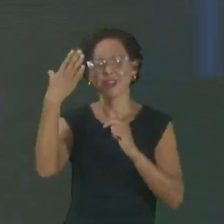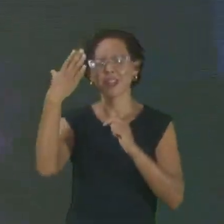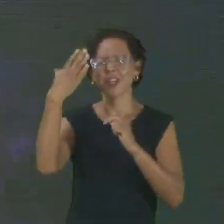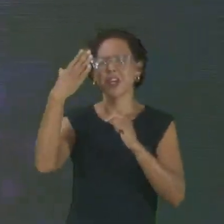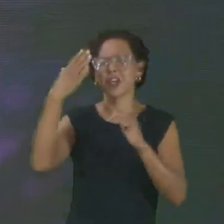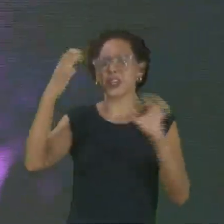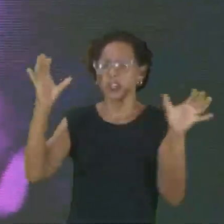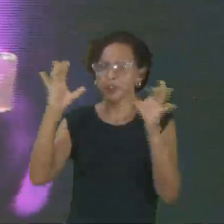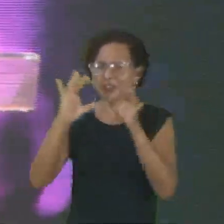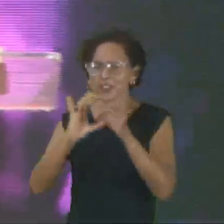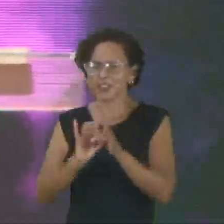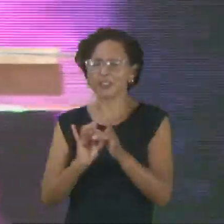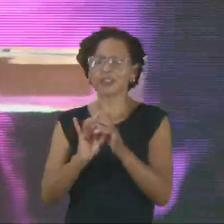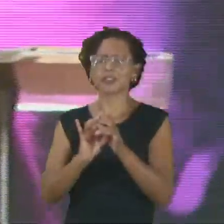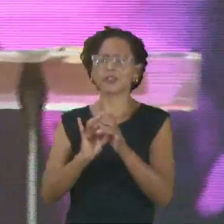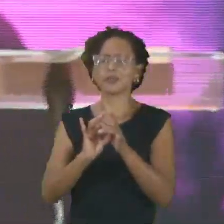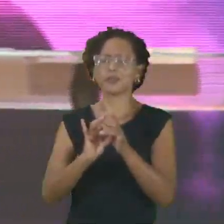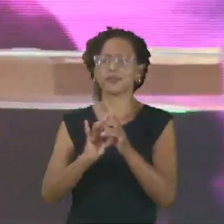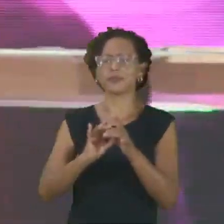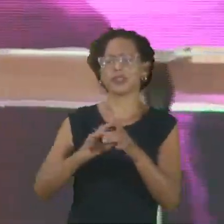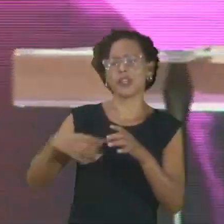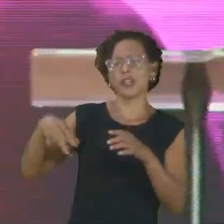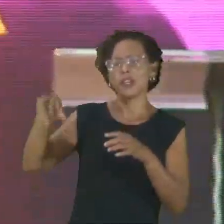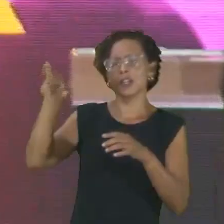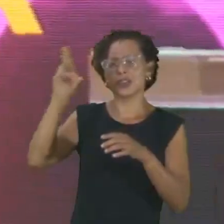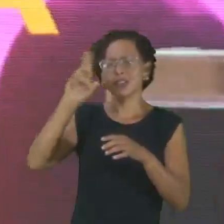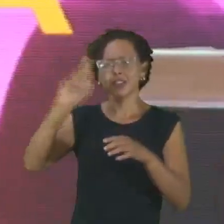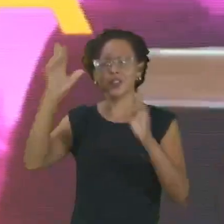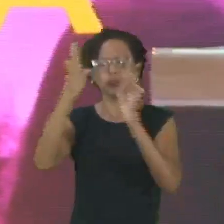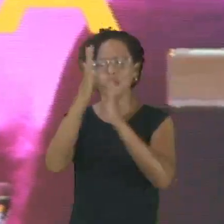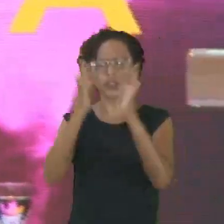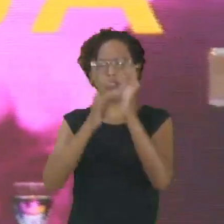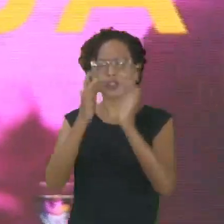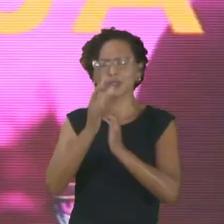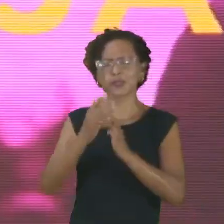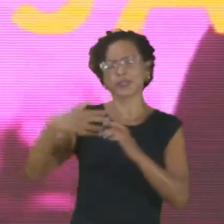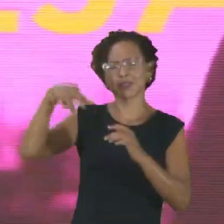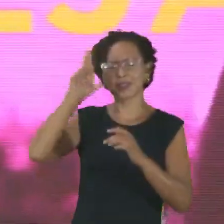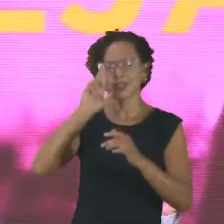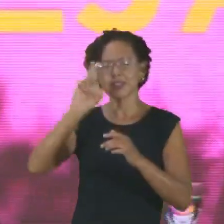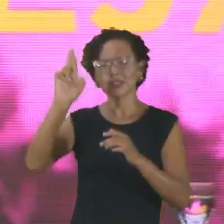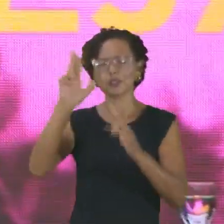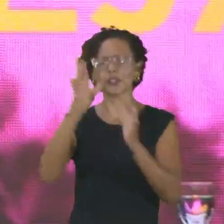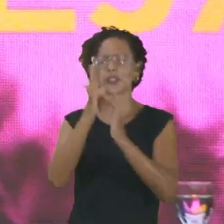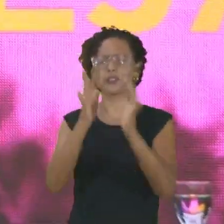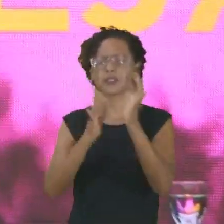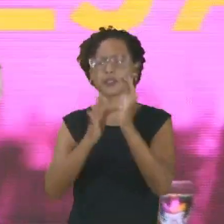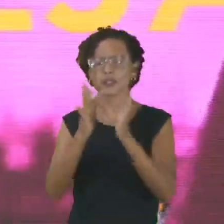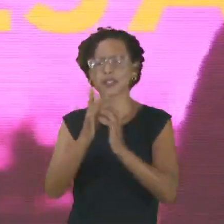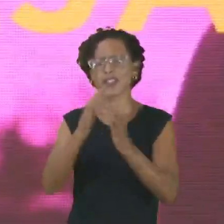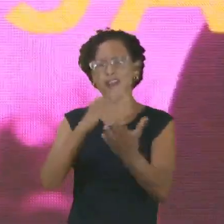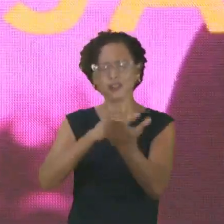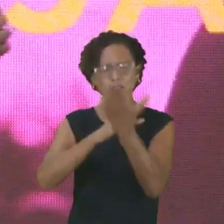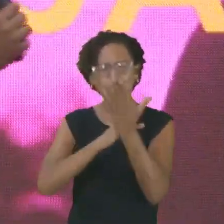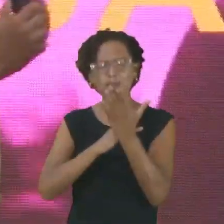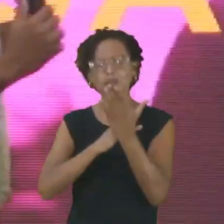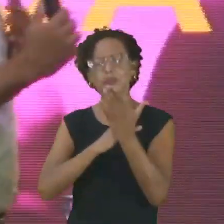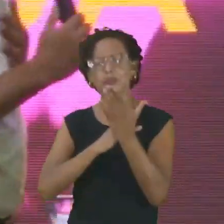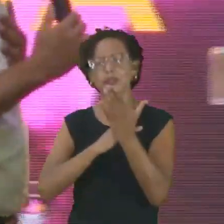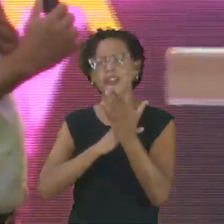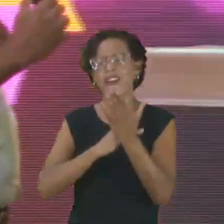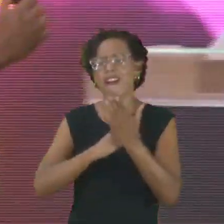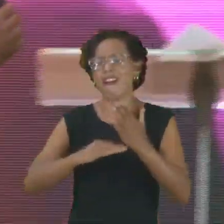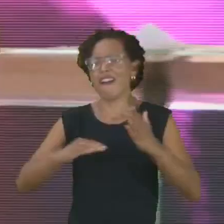de reconciliação. Diga Senhor Jesus, diga mais forte, Senhor Jesus, ajuda-me